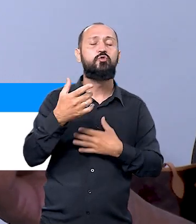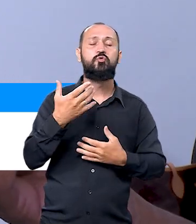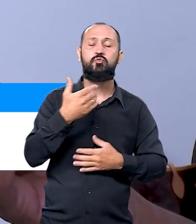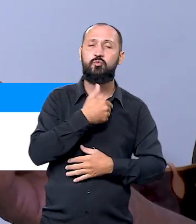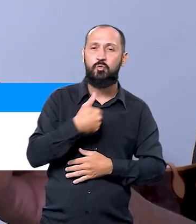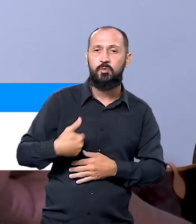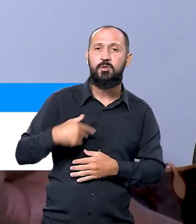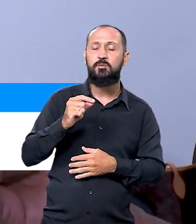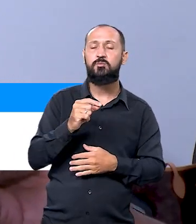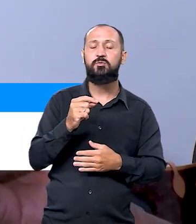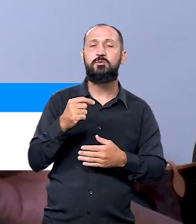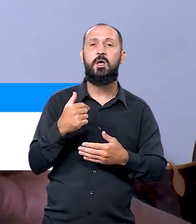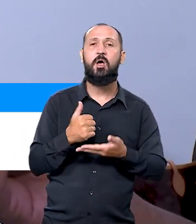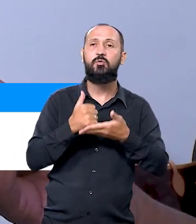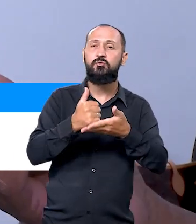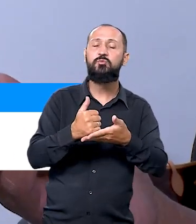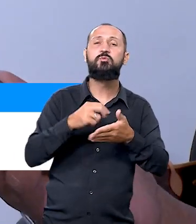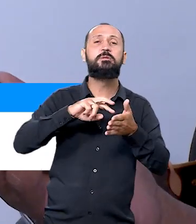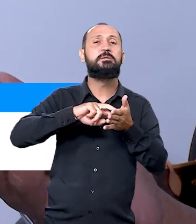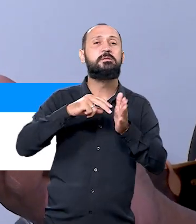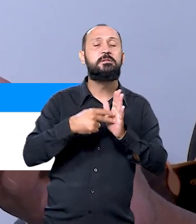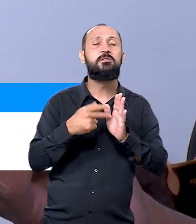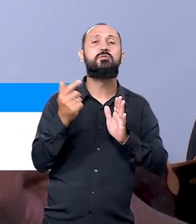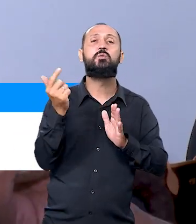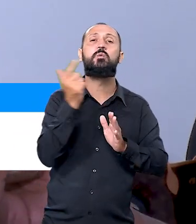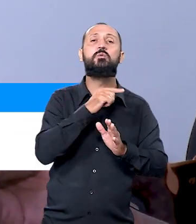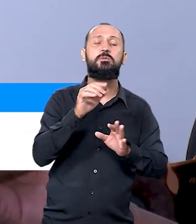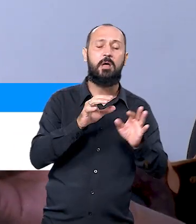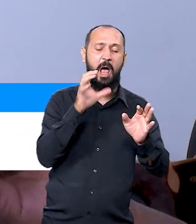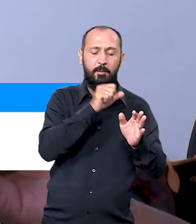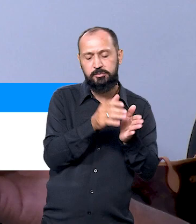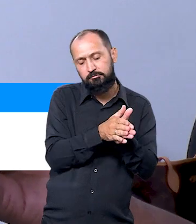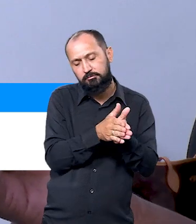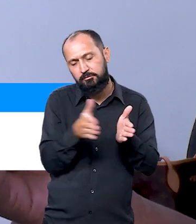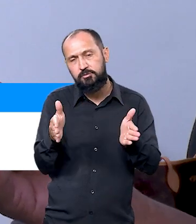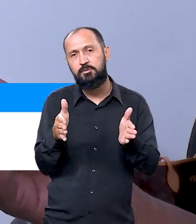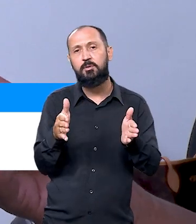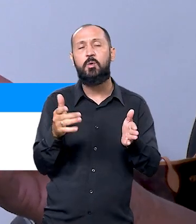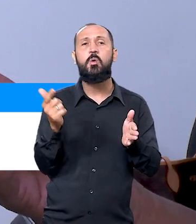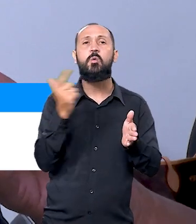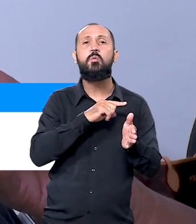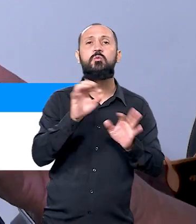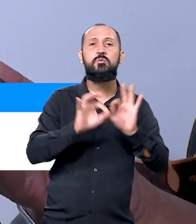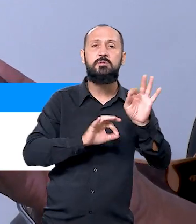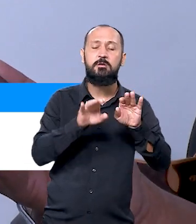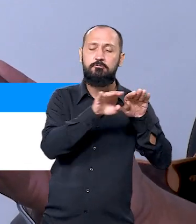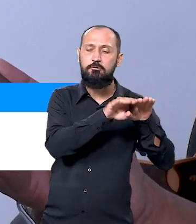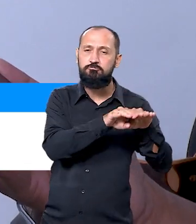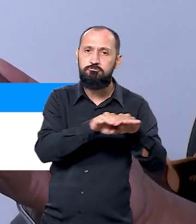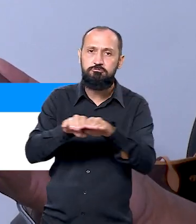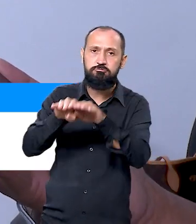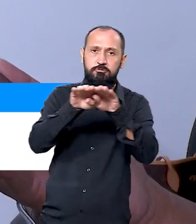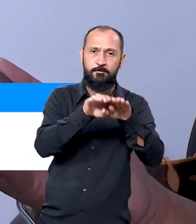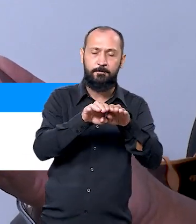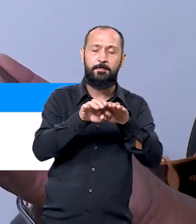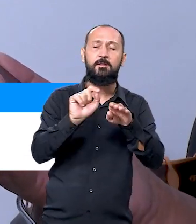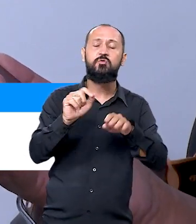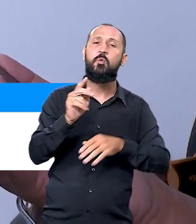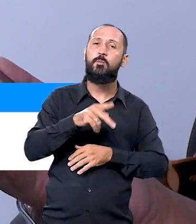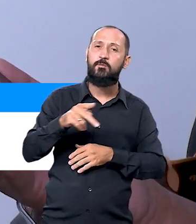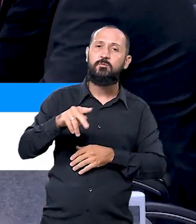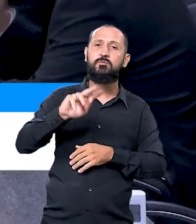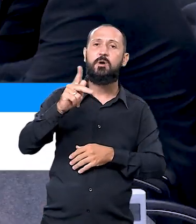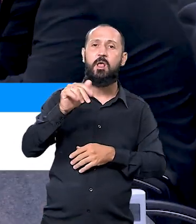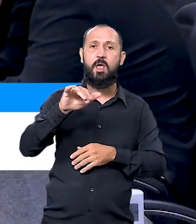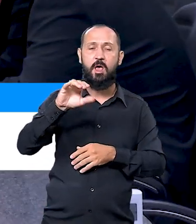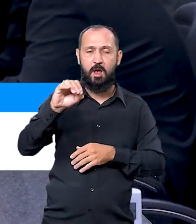Governo dos seus eh colaboradores no sentido de que nós venhamos no espaço curto de tempo cheg chegar a essa isonomia mas hoje